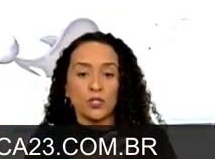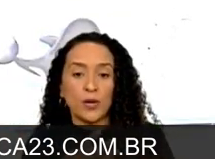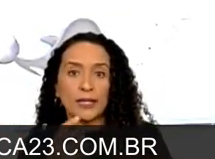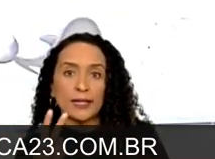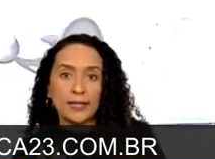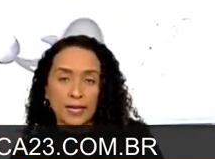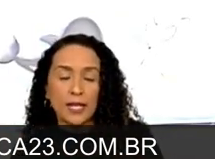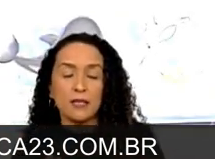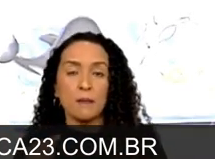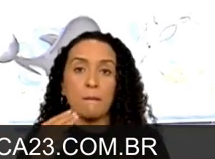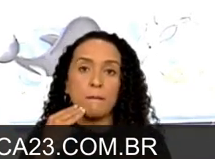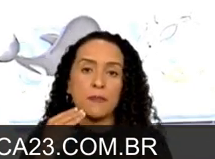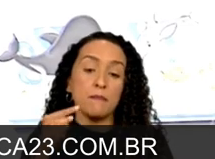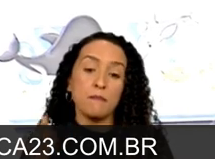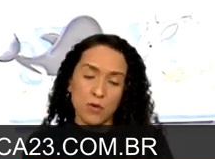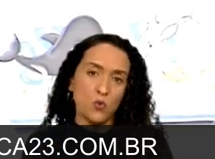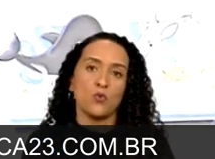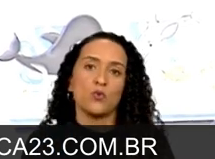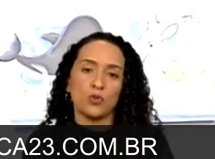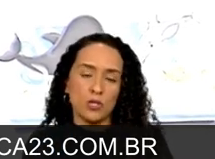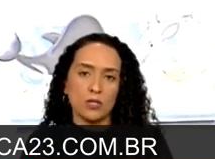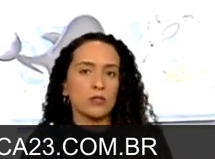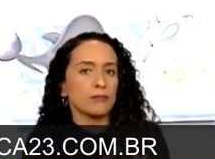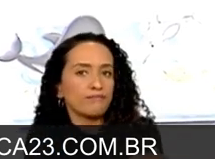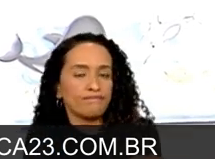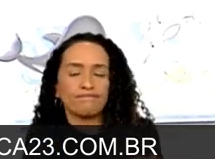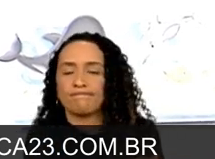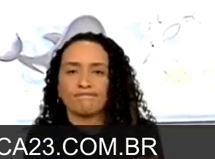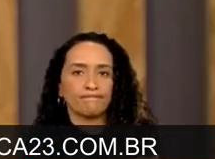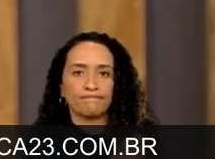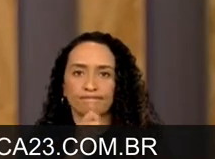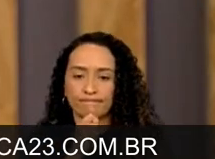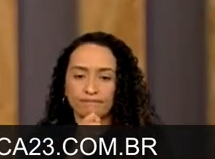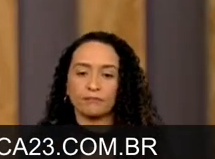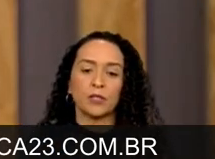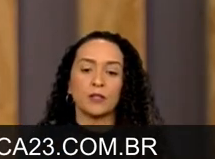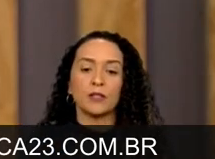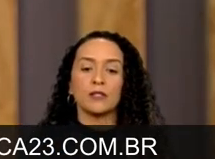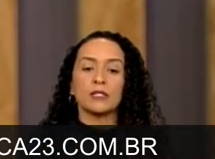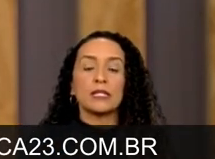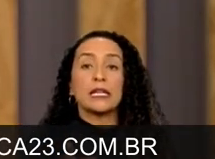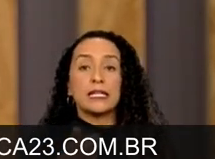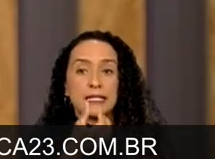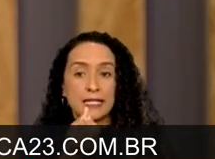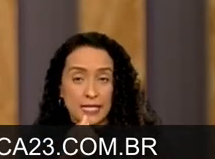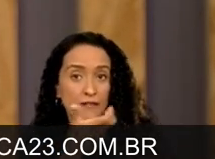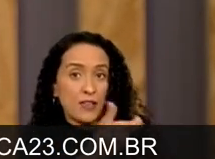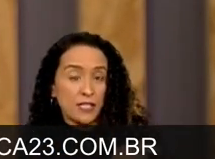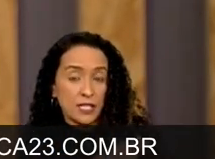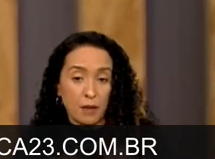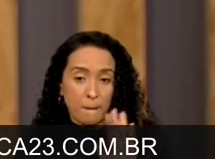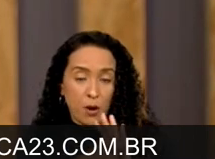243.000 crianças que não receberam a primeira dose do imunizante. Das 16 vacinas